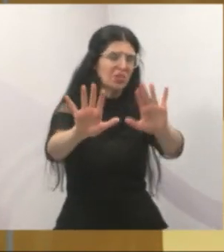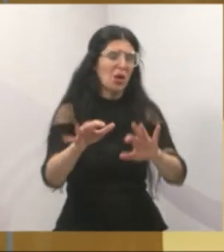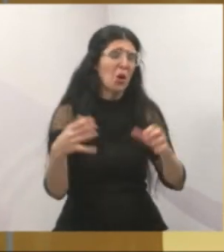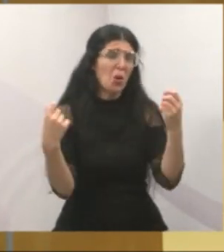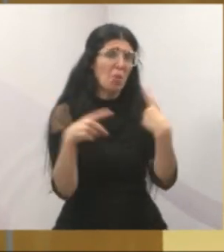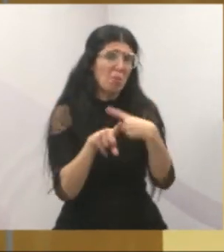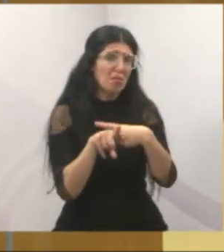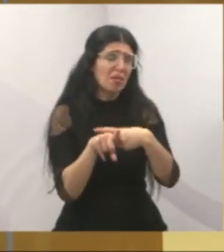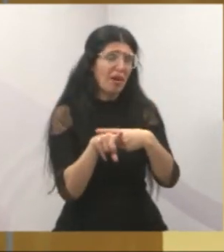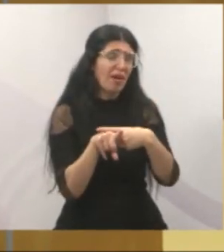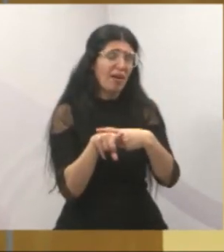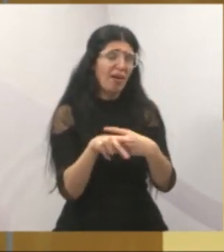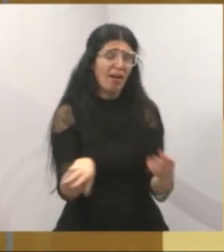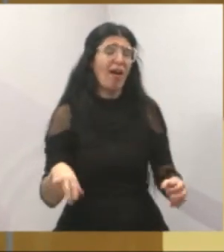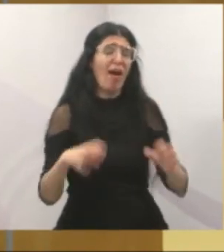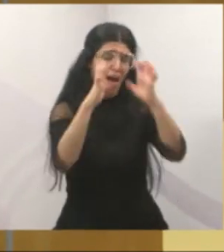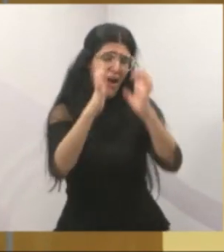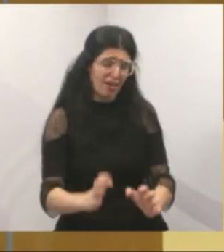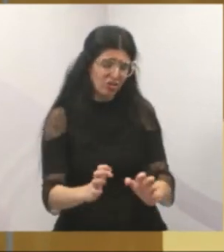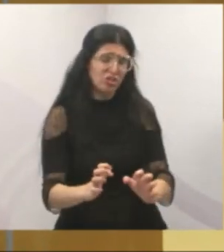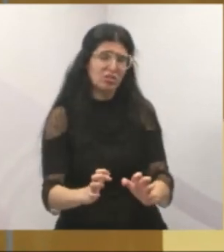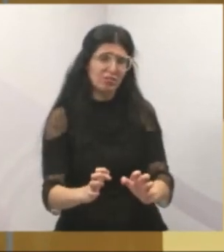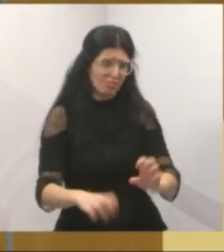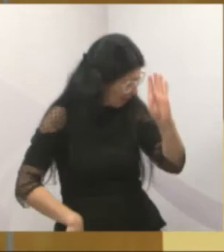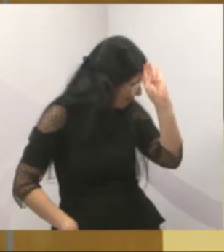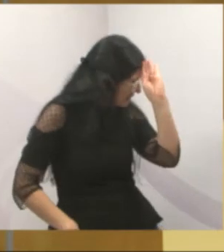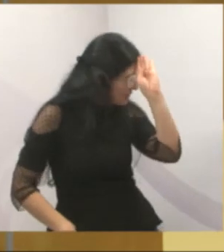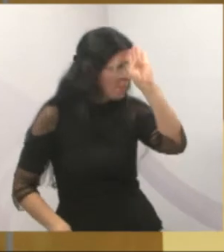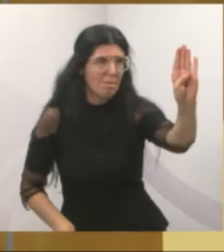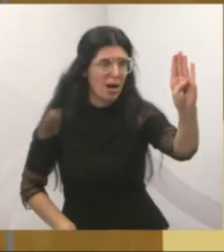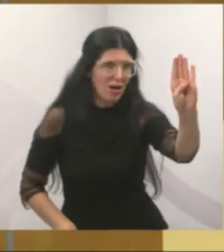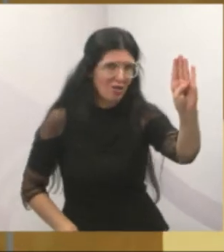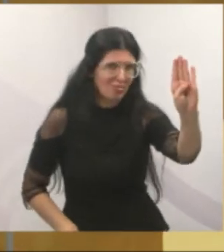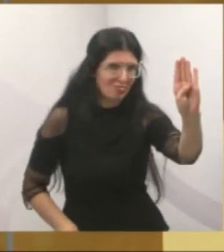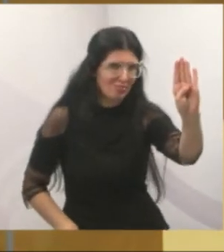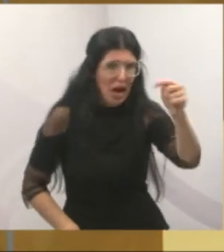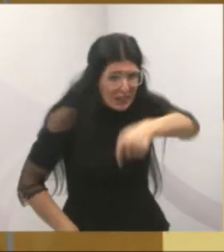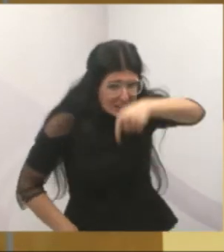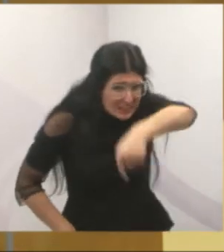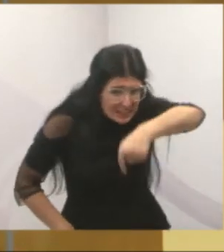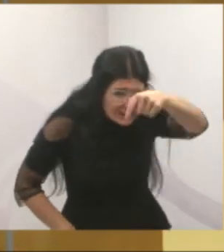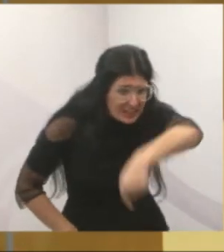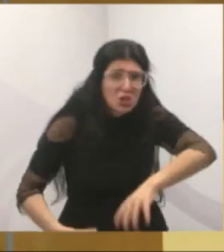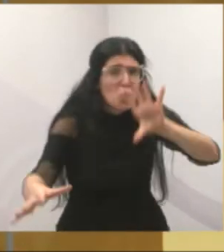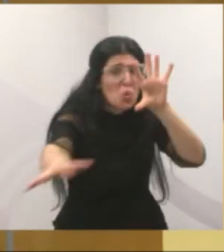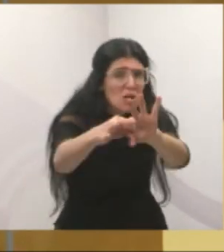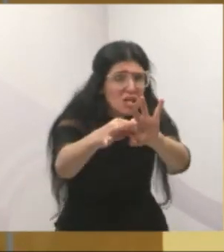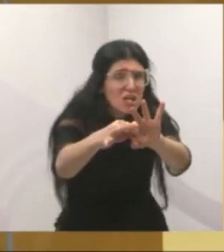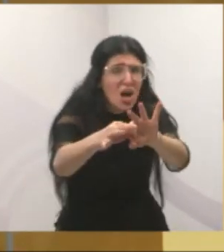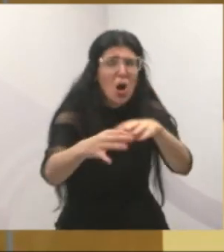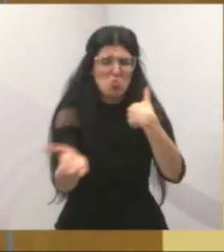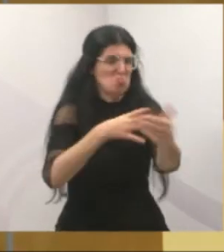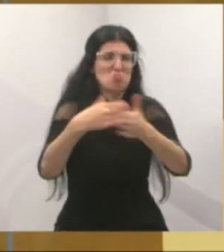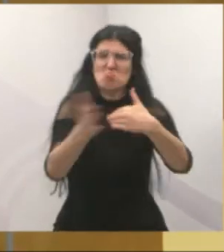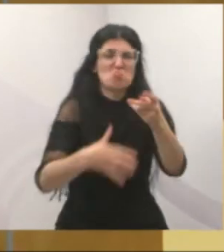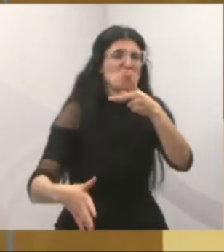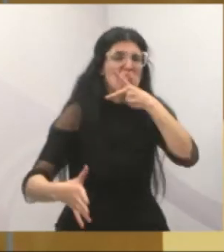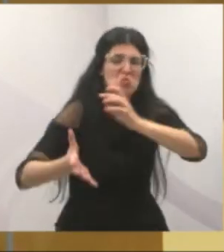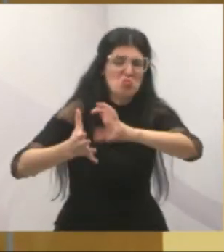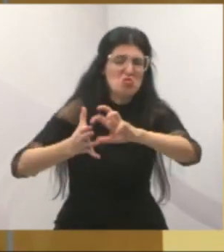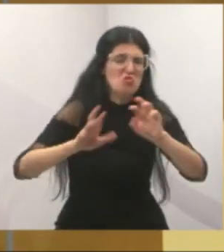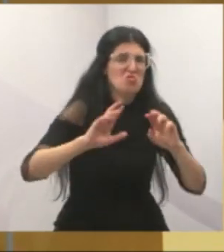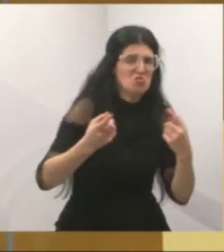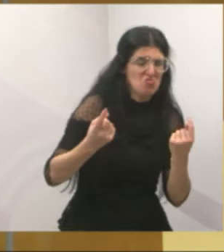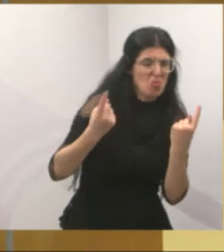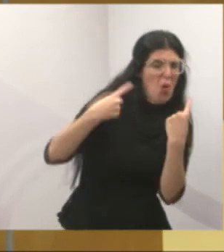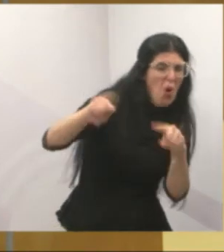partidários. Pode ter certeza que eu vou continuar com esse mesmo pensamento. Todas as investigações que estiverem aqui, seja do governo